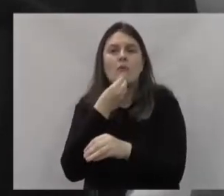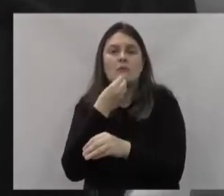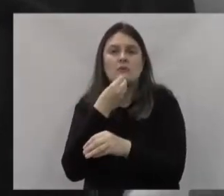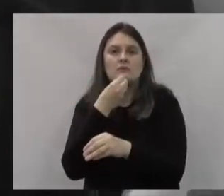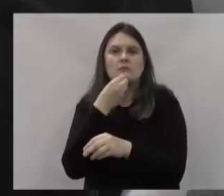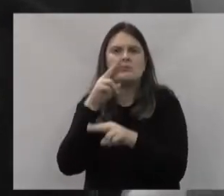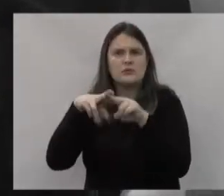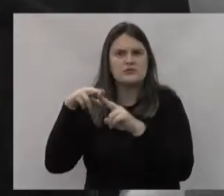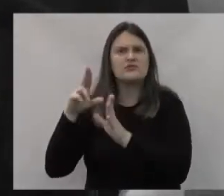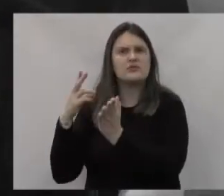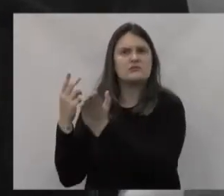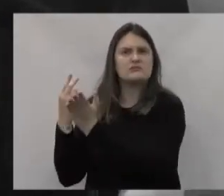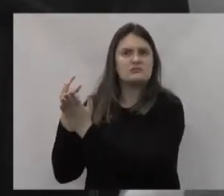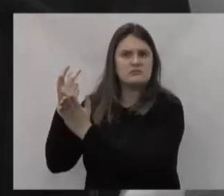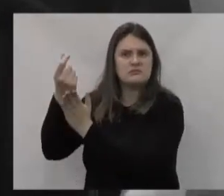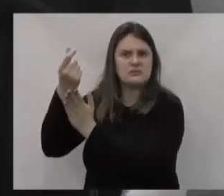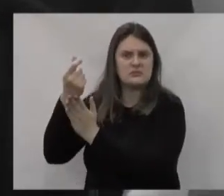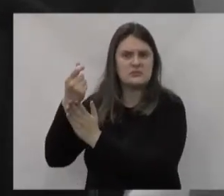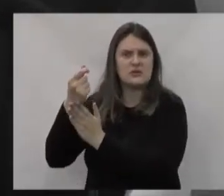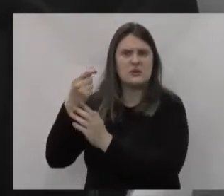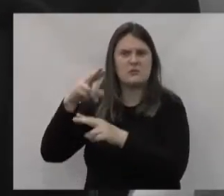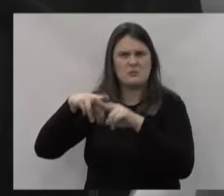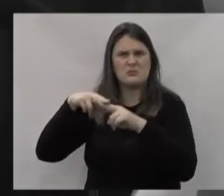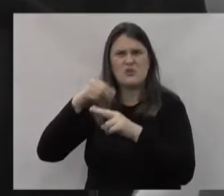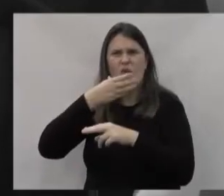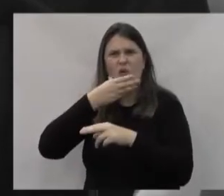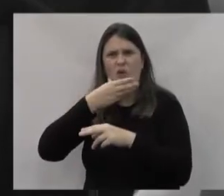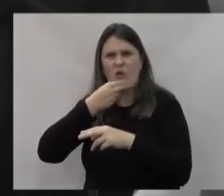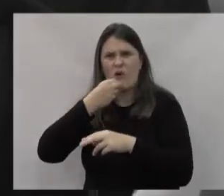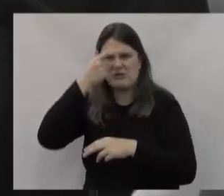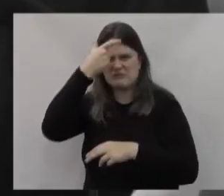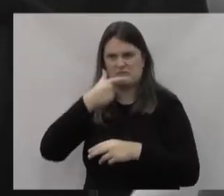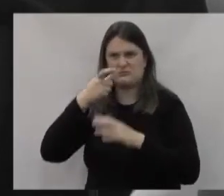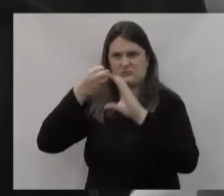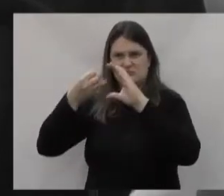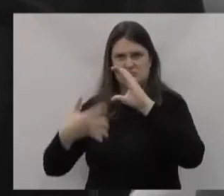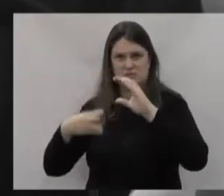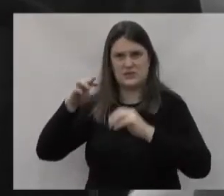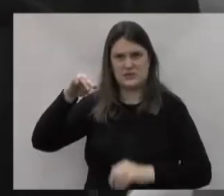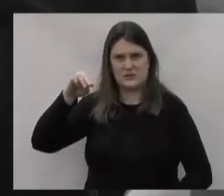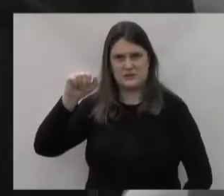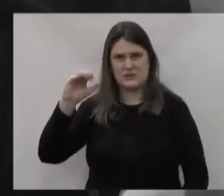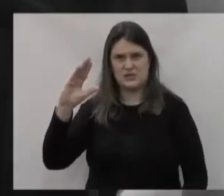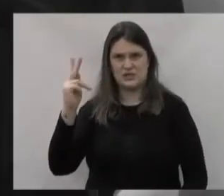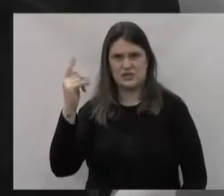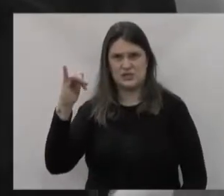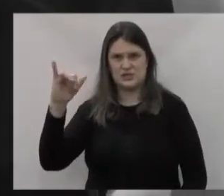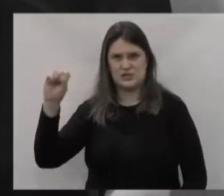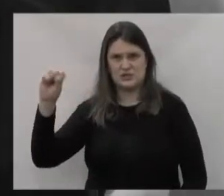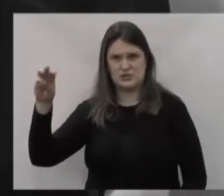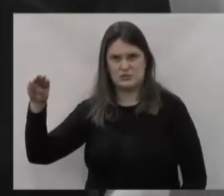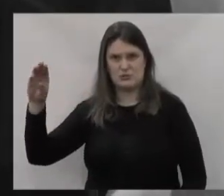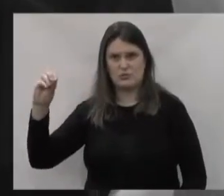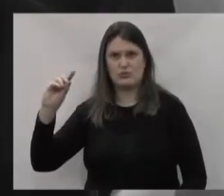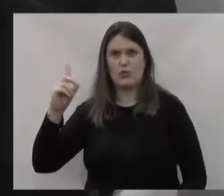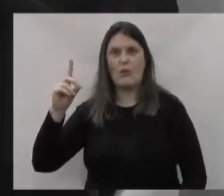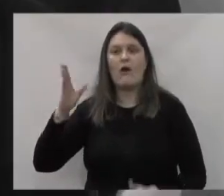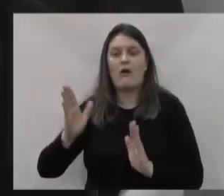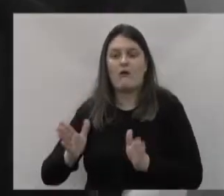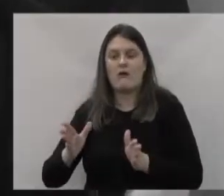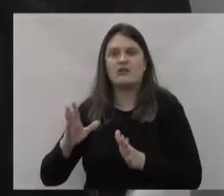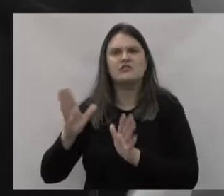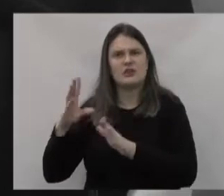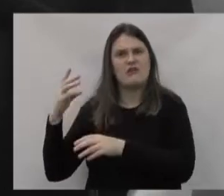vem de séculos. O machismo não nasceu ontem. Mas é possível. É